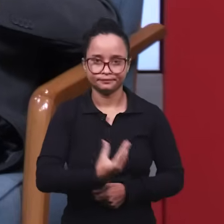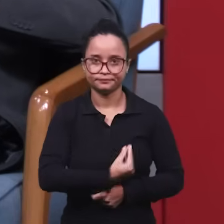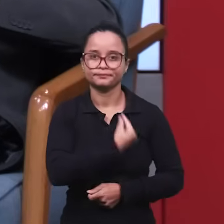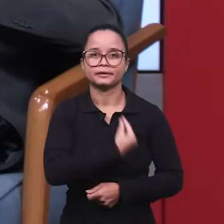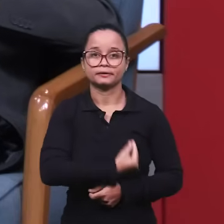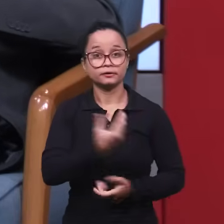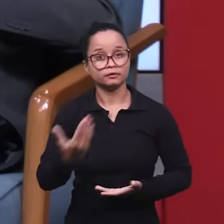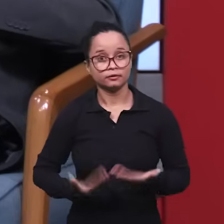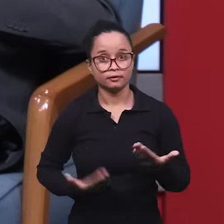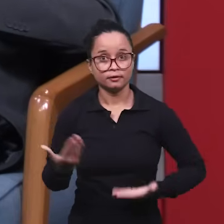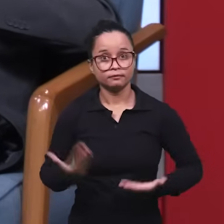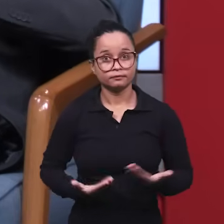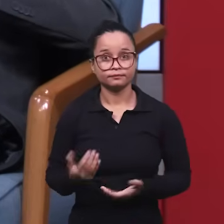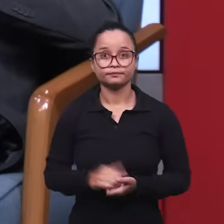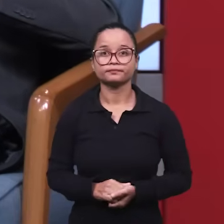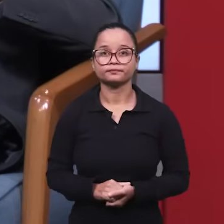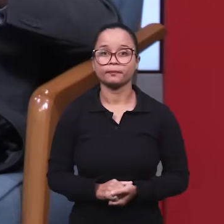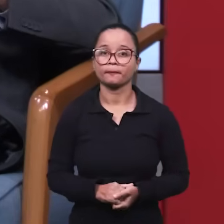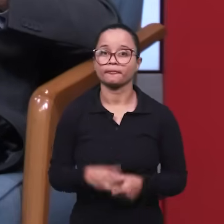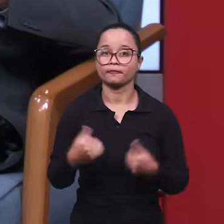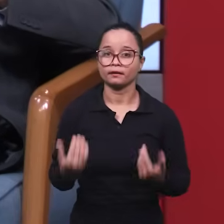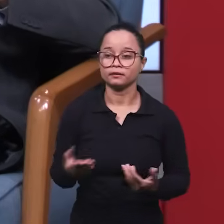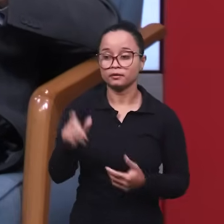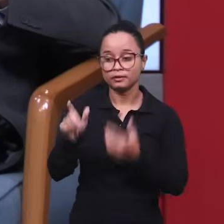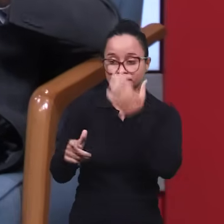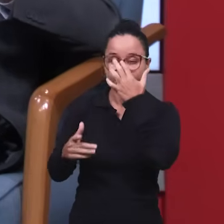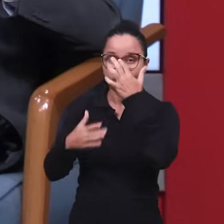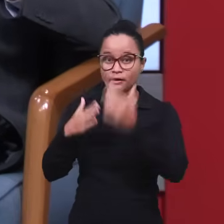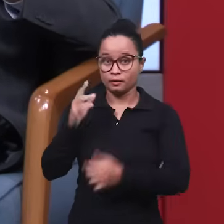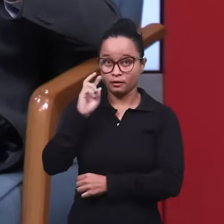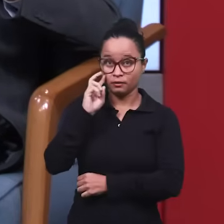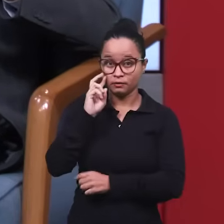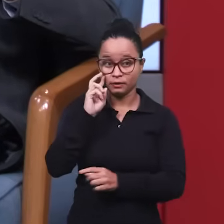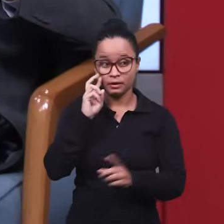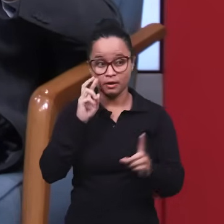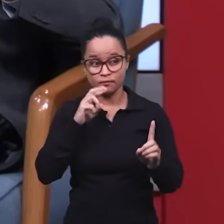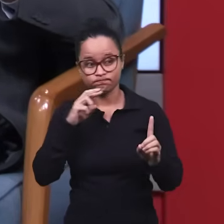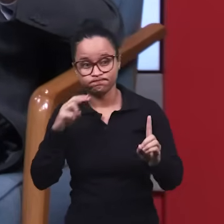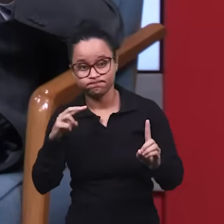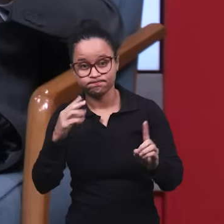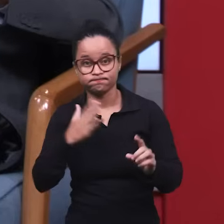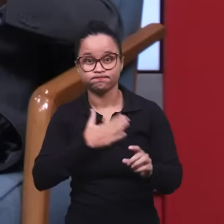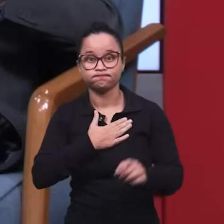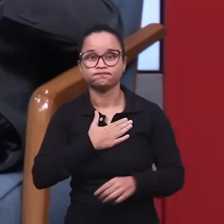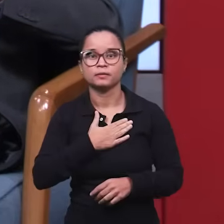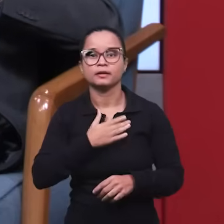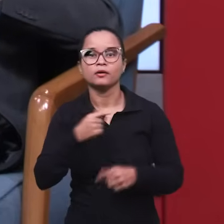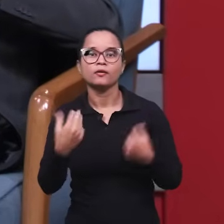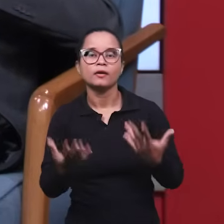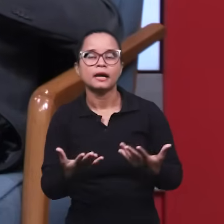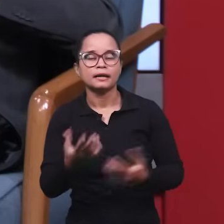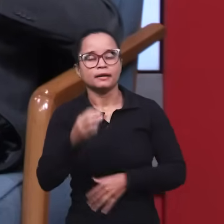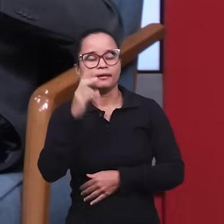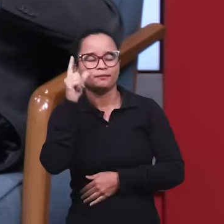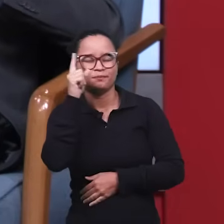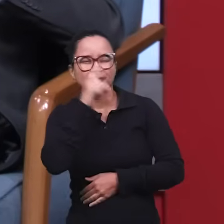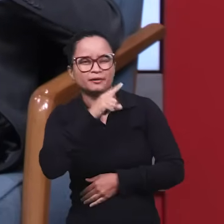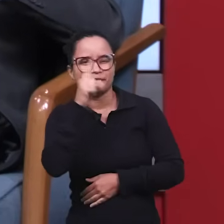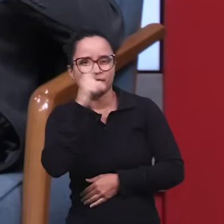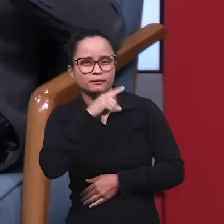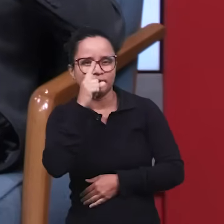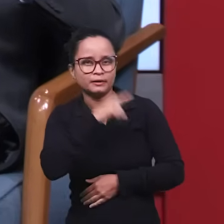Isso na vida da igreja. Esse, a meu ver, as grandes